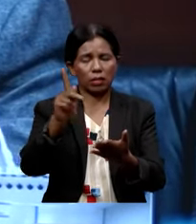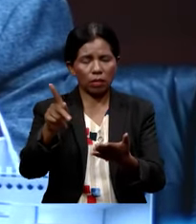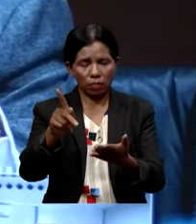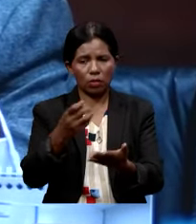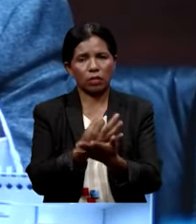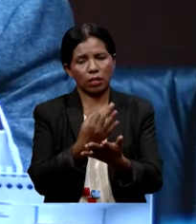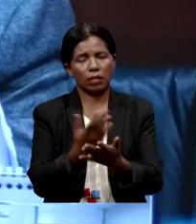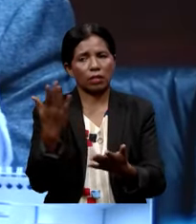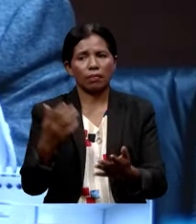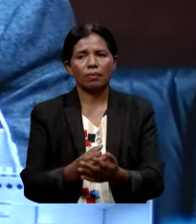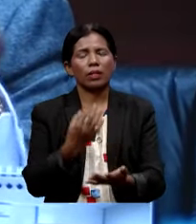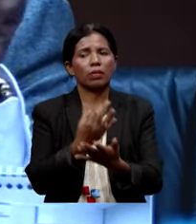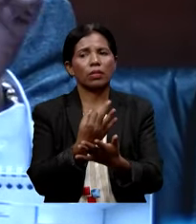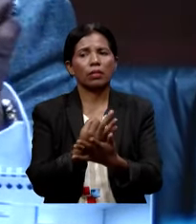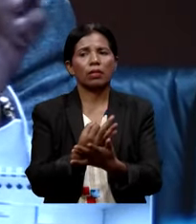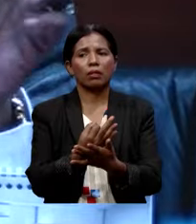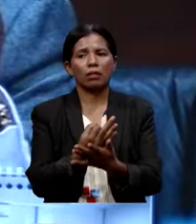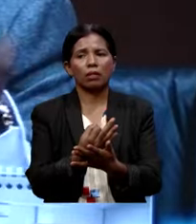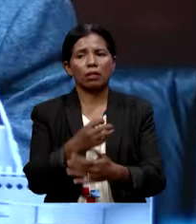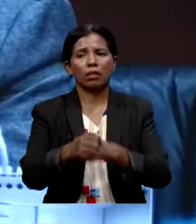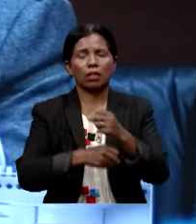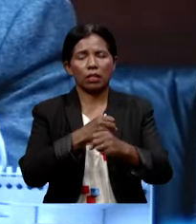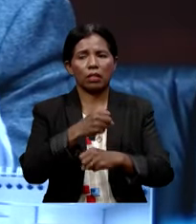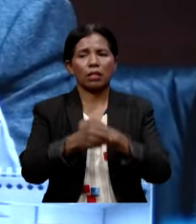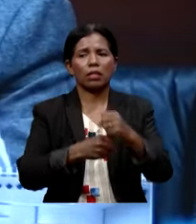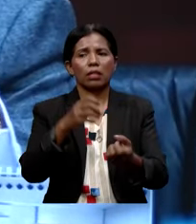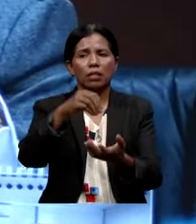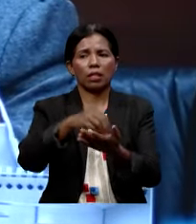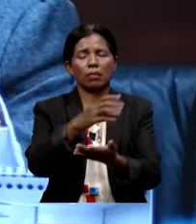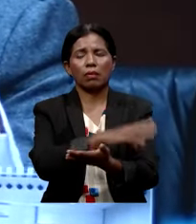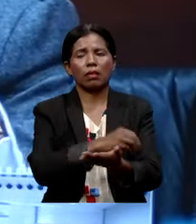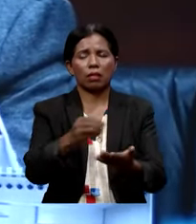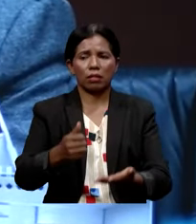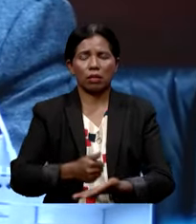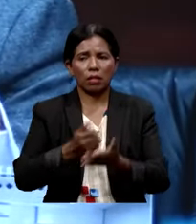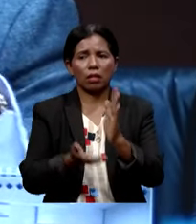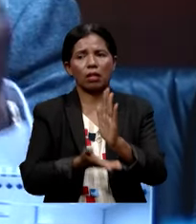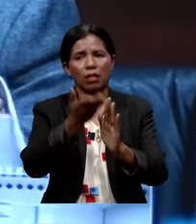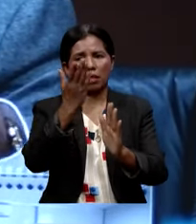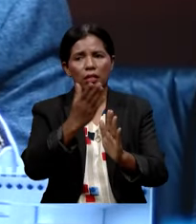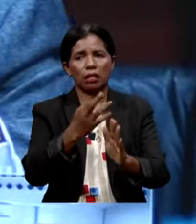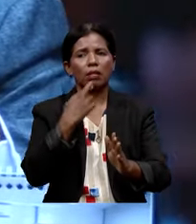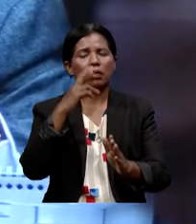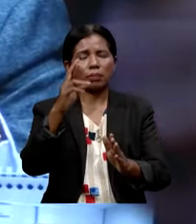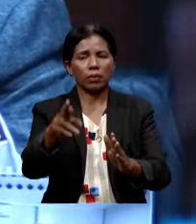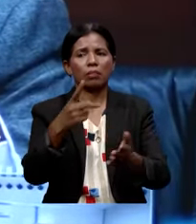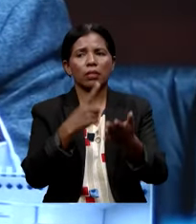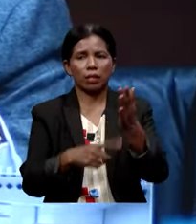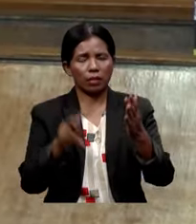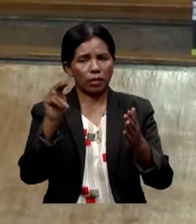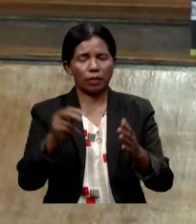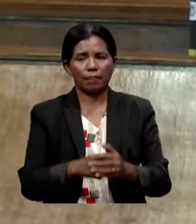né. Ossam, nebe, maca, tinantinang, ita aloca, orçamento basado, né, mais ou alto, responde para sair da linha. A